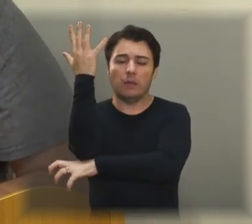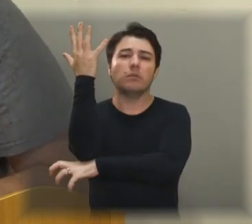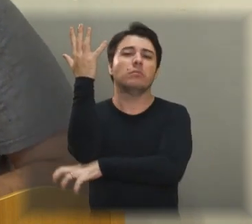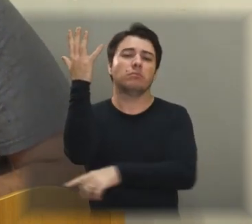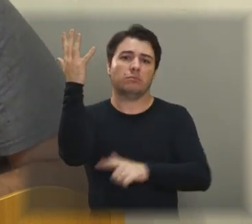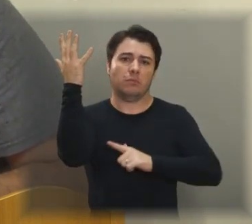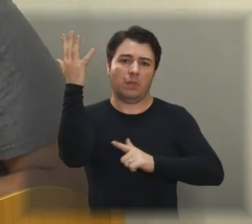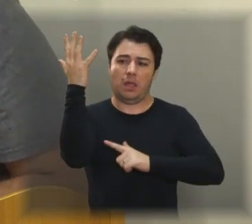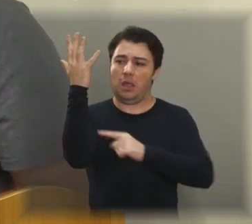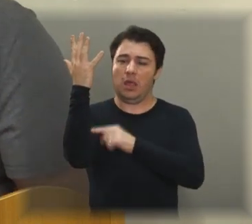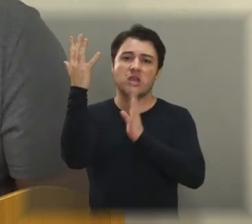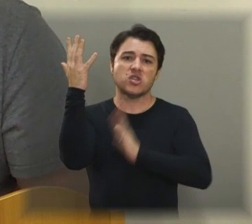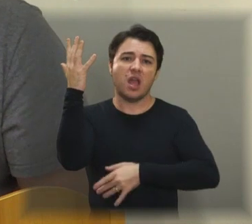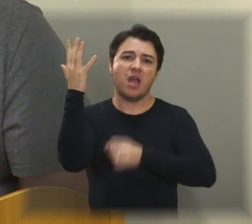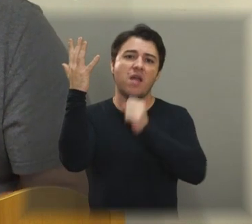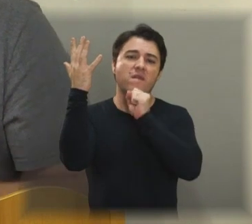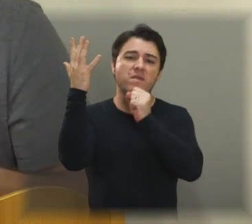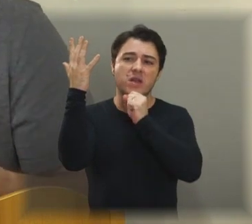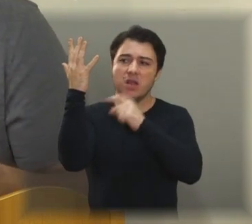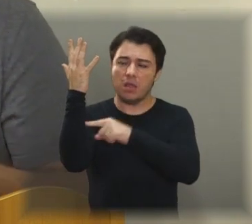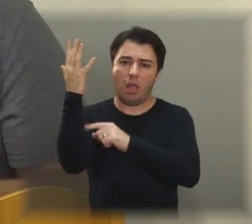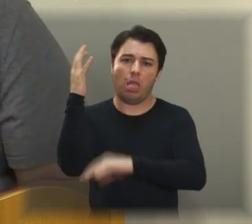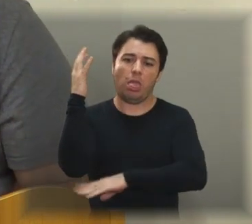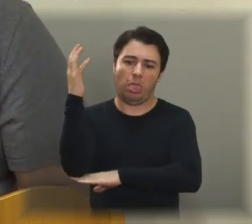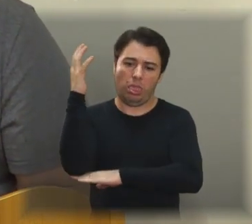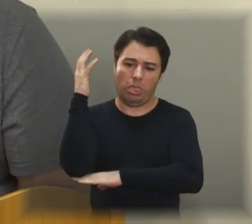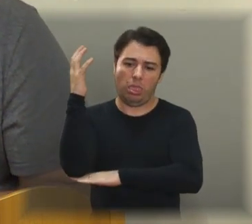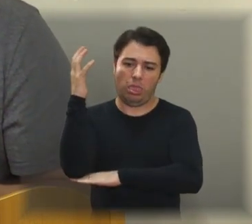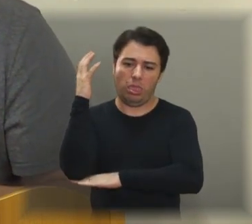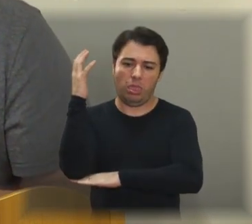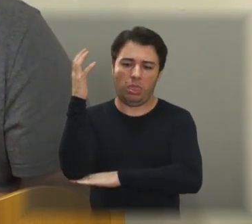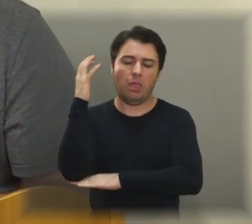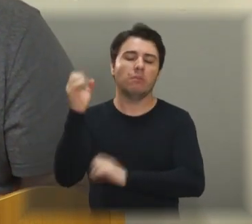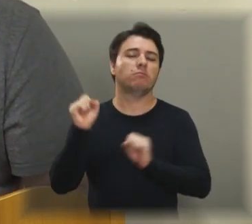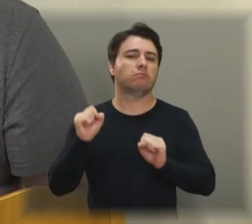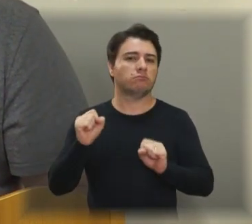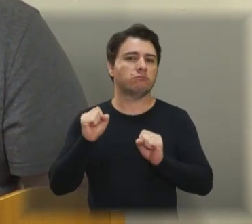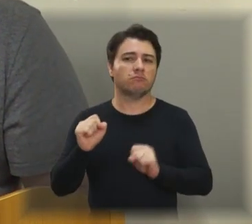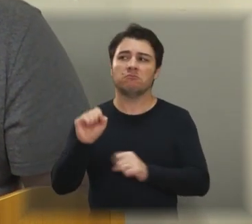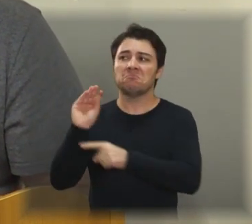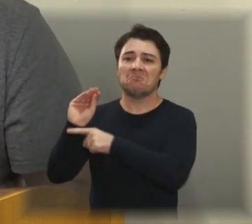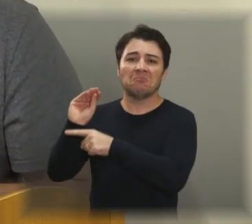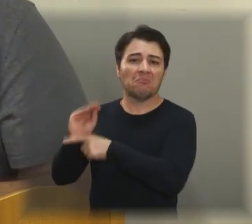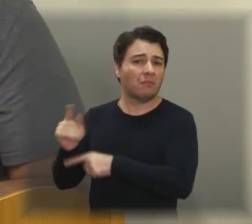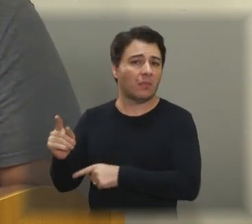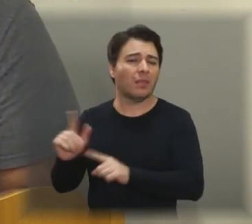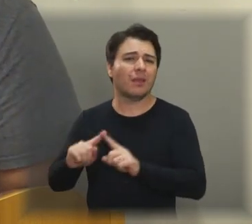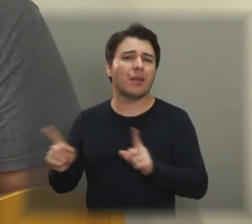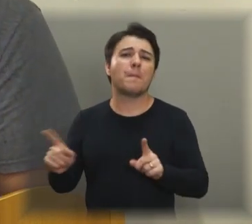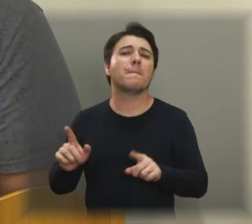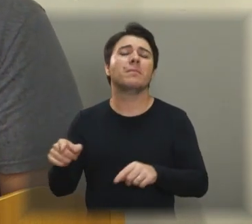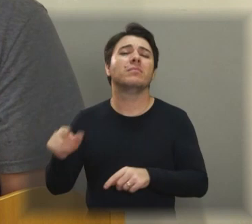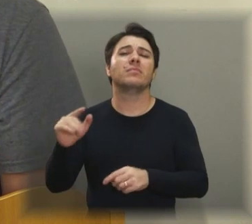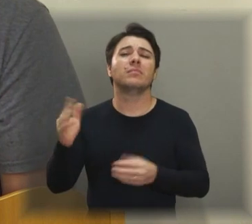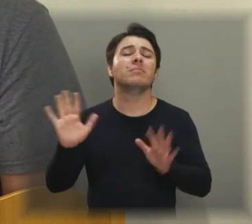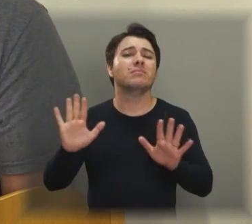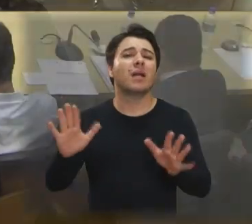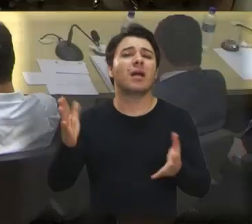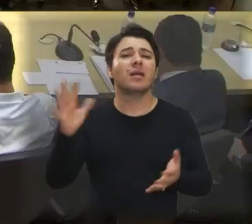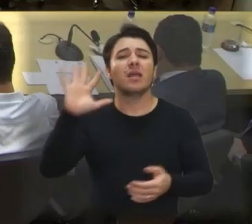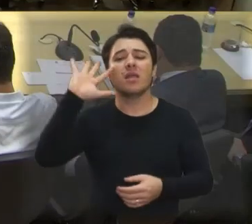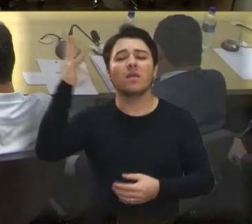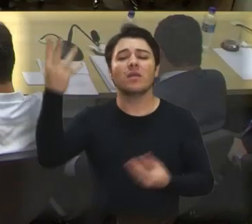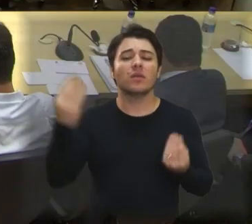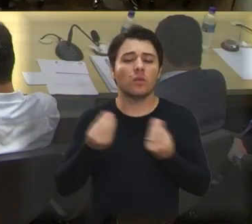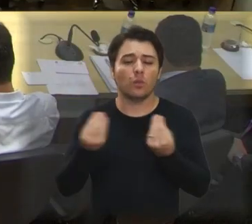árvores né com processo de autorização avançado naquele do próprio mau uso não cuidado né mas assim como que resolvemos isso